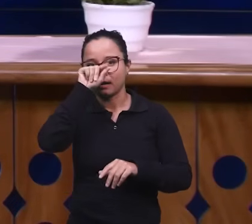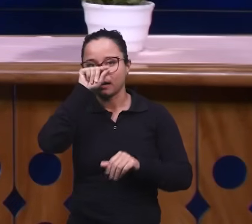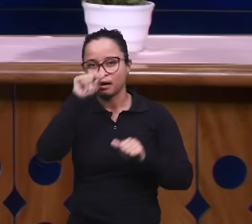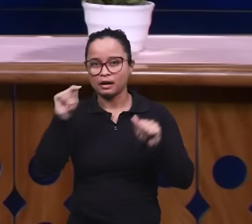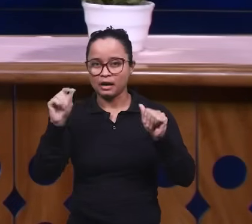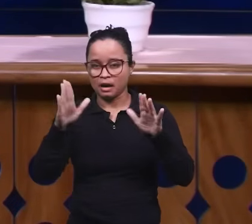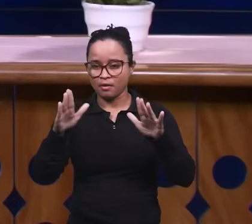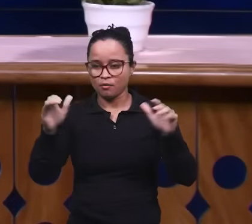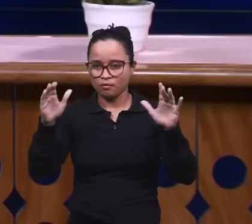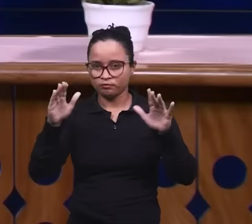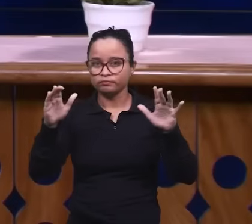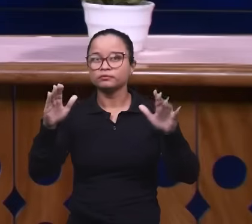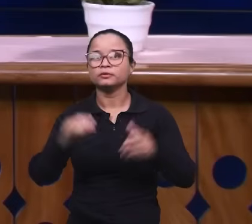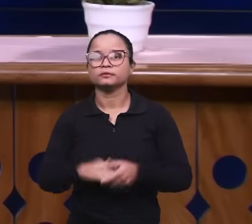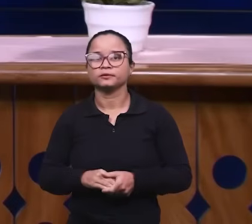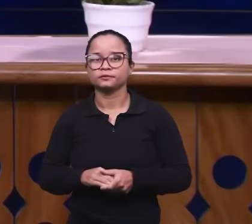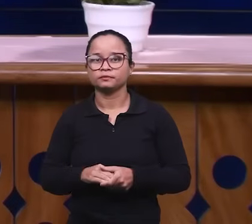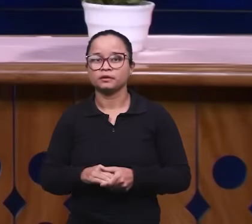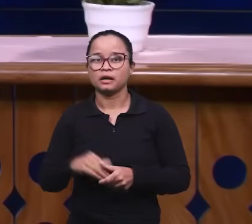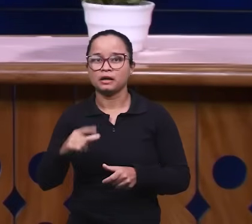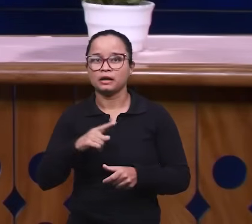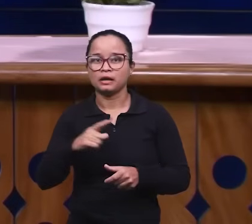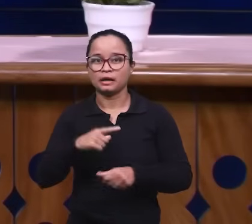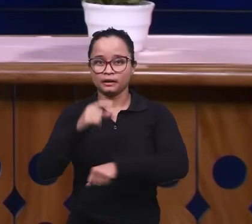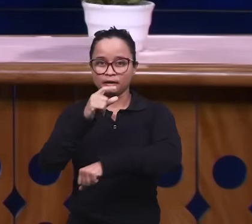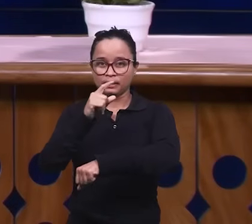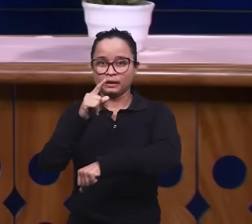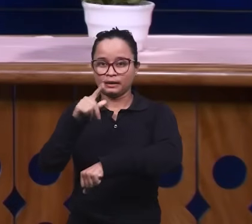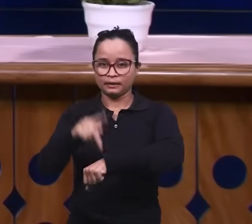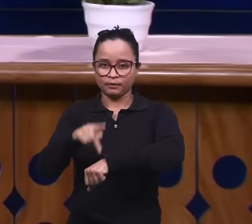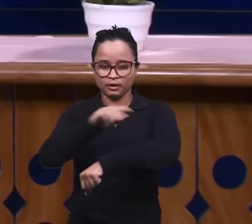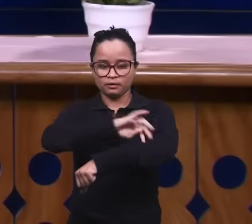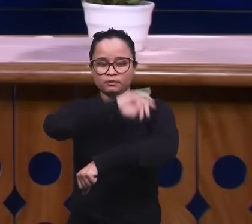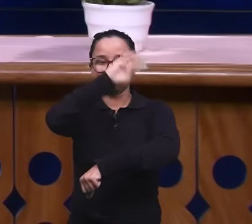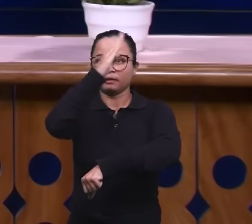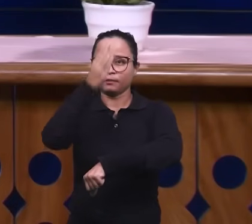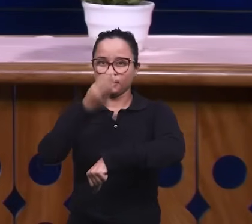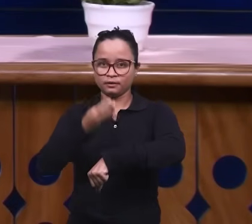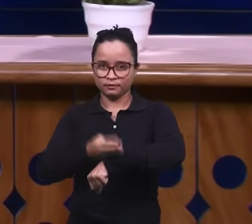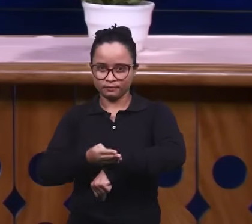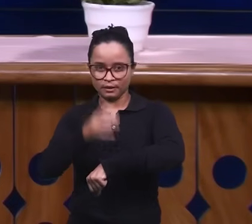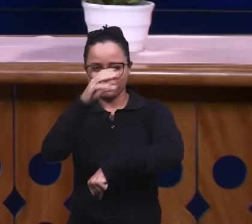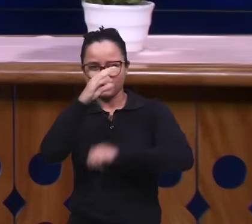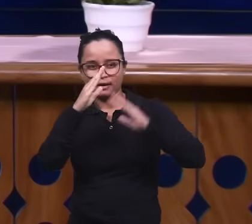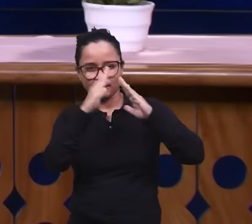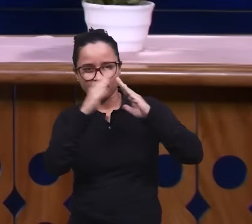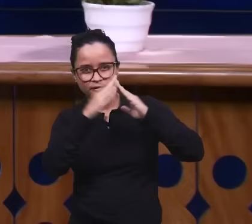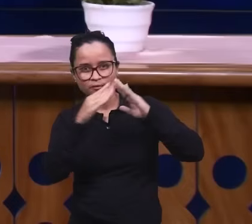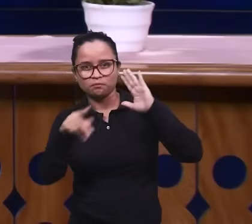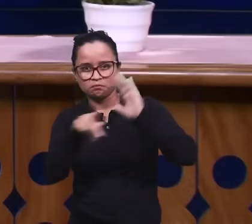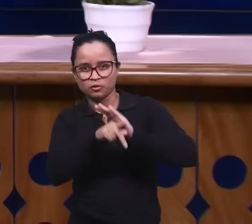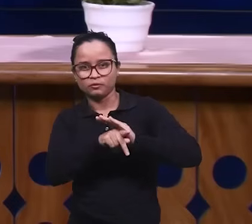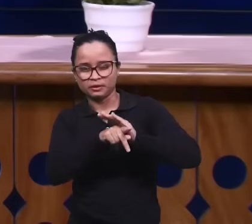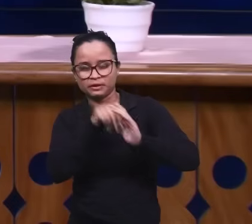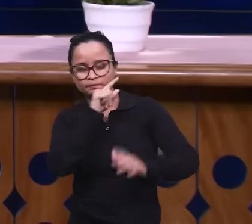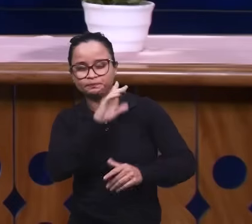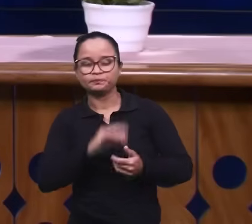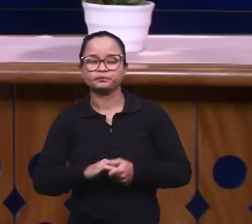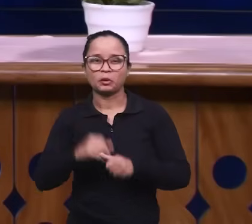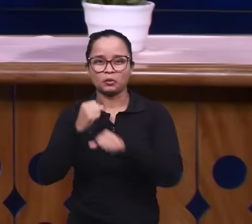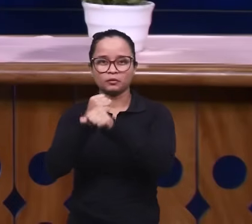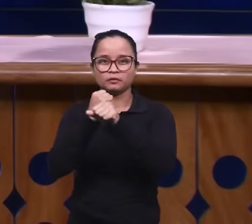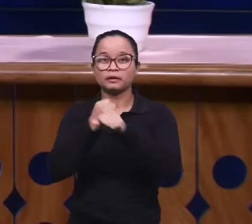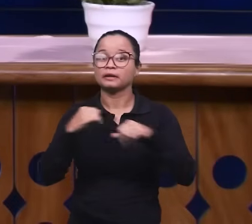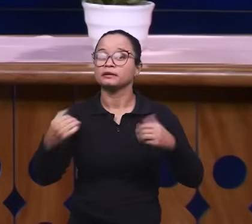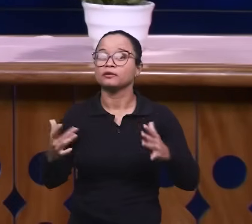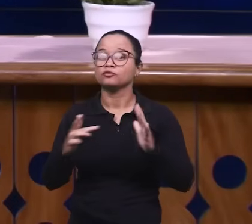que fazem os seus ninhos nos penhascos, nas rochas, e que Jesus,